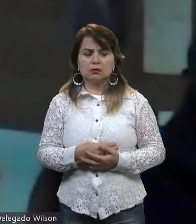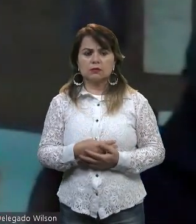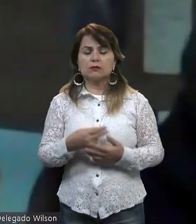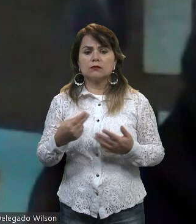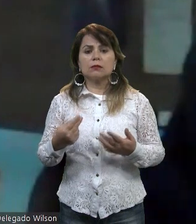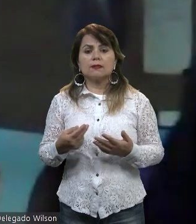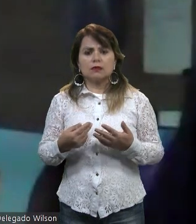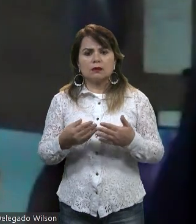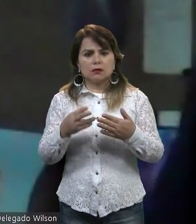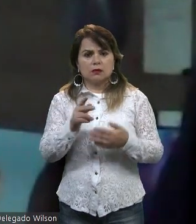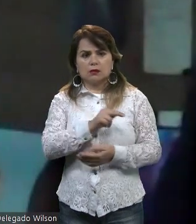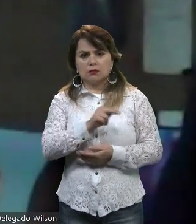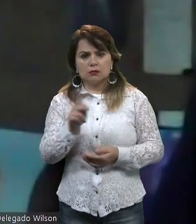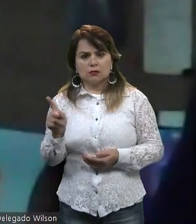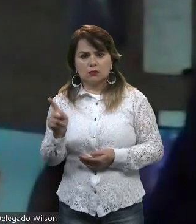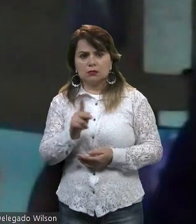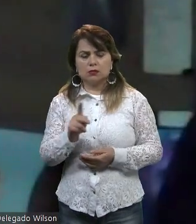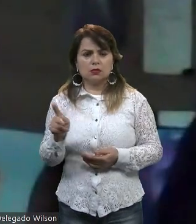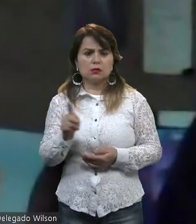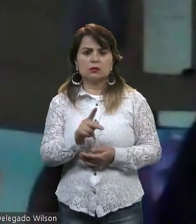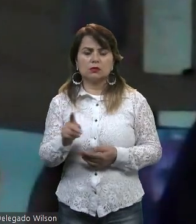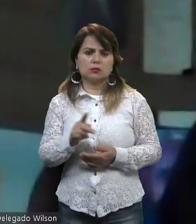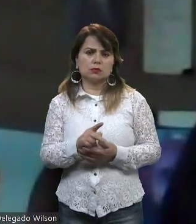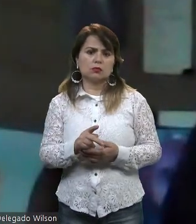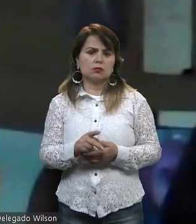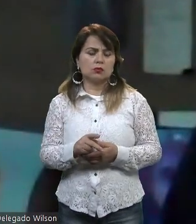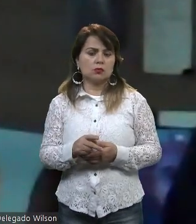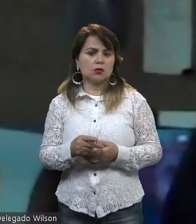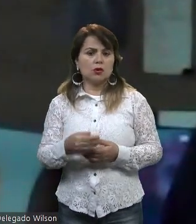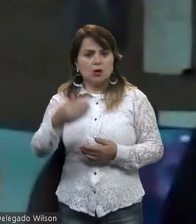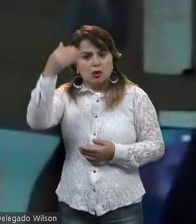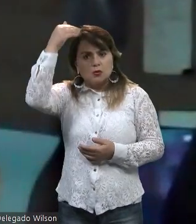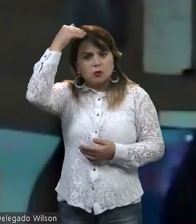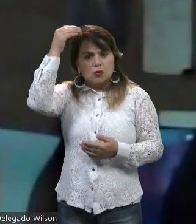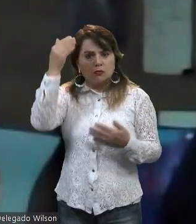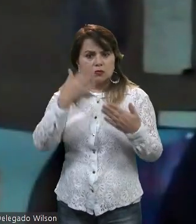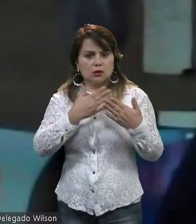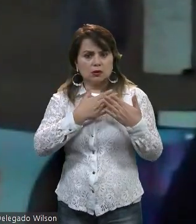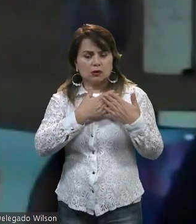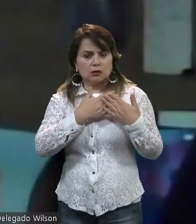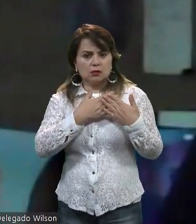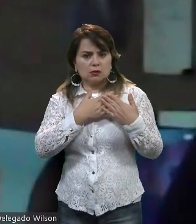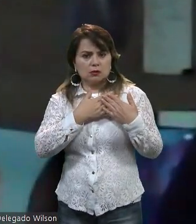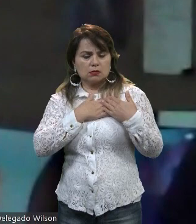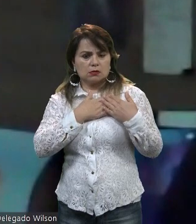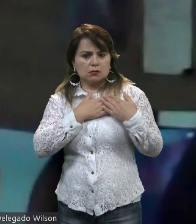Presidente, só terminando aqui. Não por conta dos servidores, porque